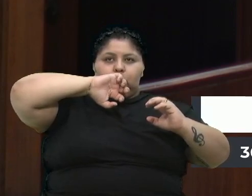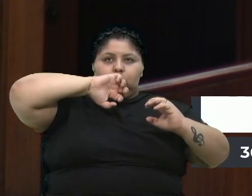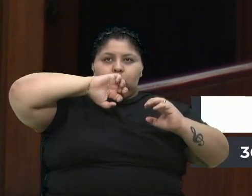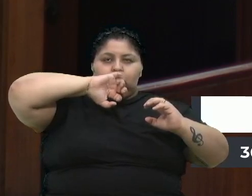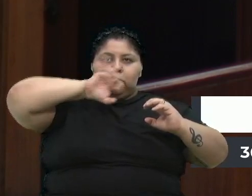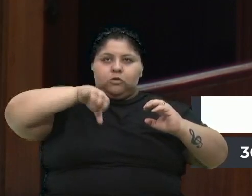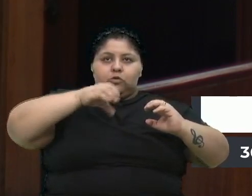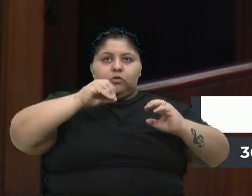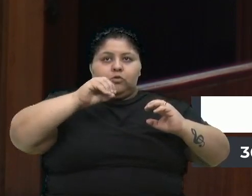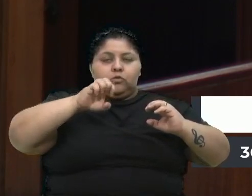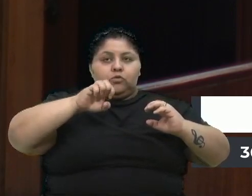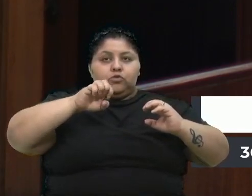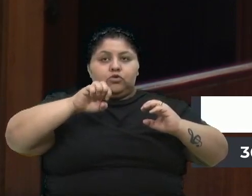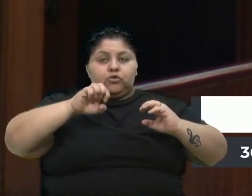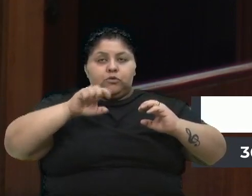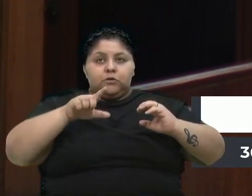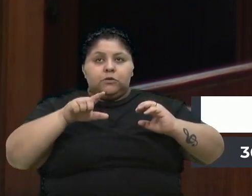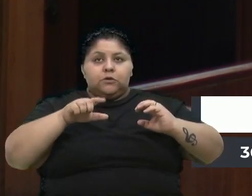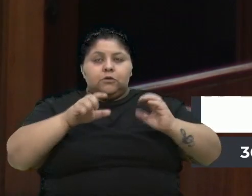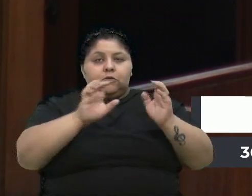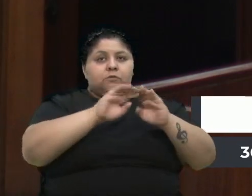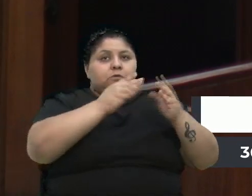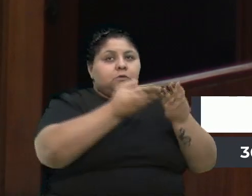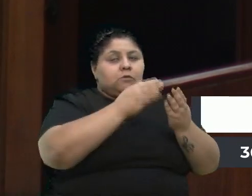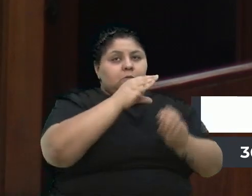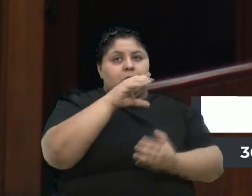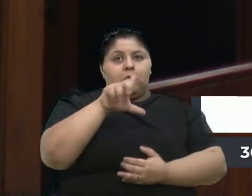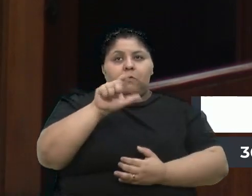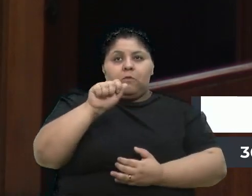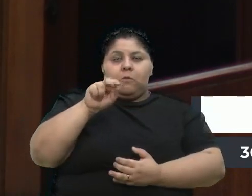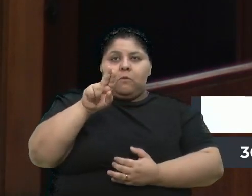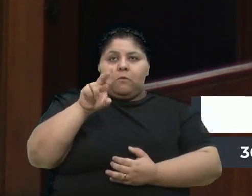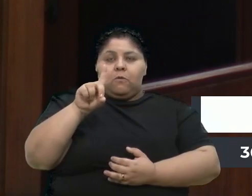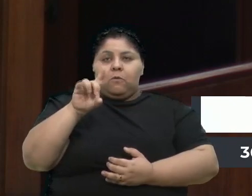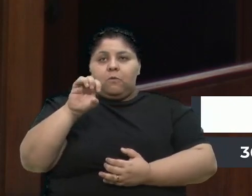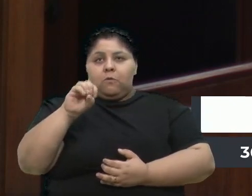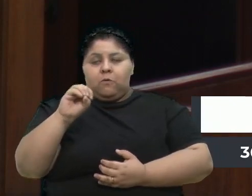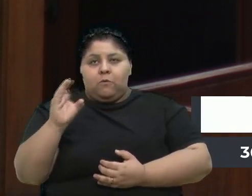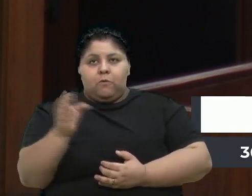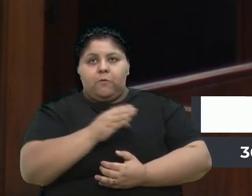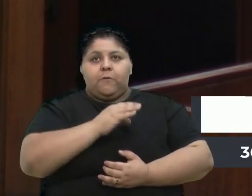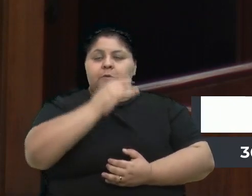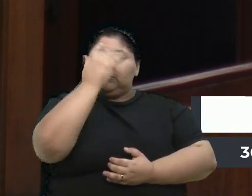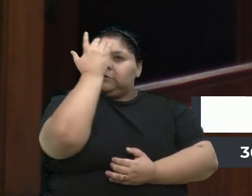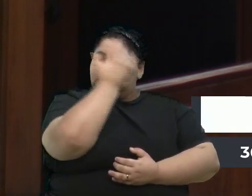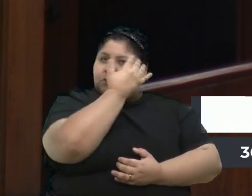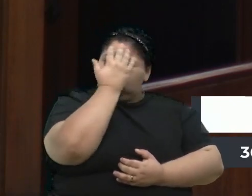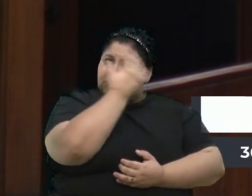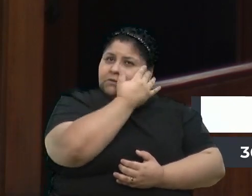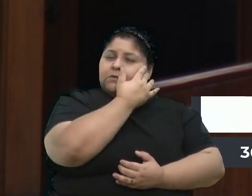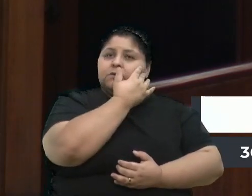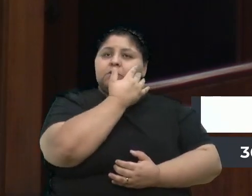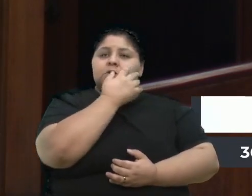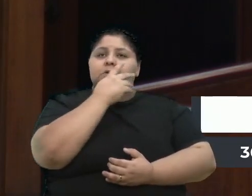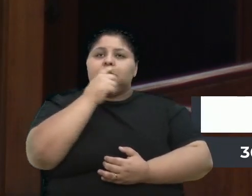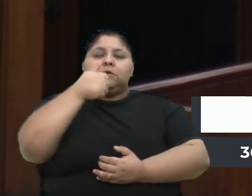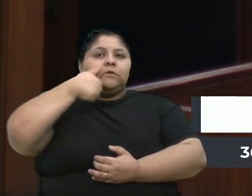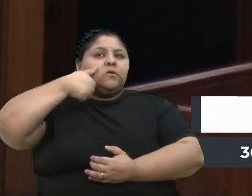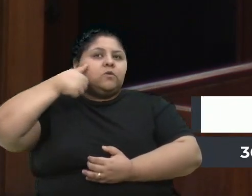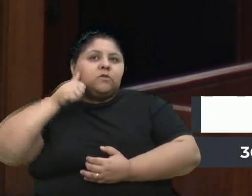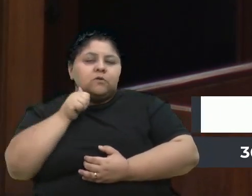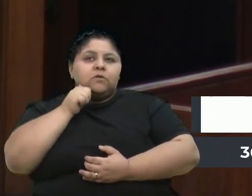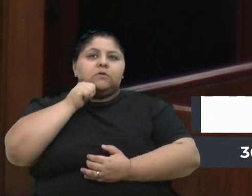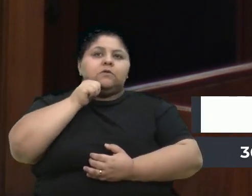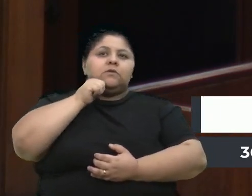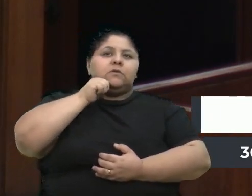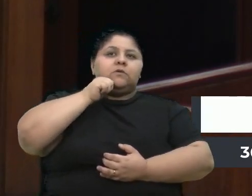os conselheiros Cláudio Luiz Pessoa, Adilode Domênico, Paula Cristina Iores, Adiro Baldo Reck,